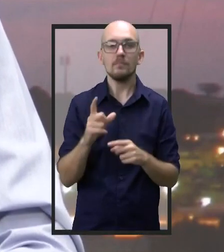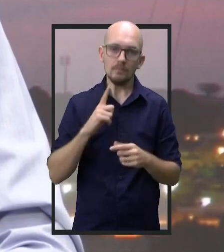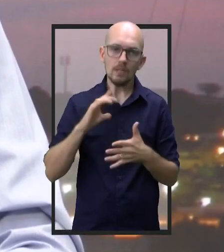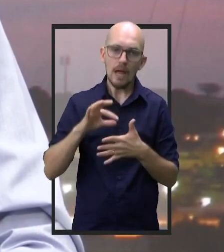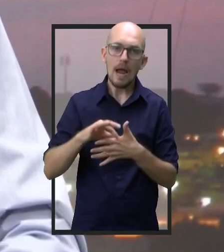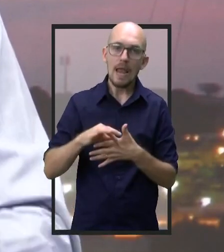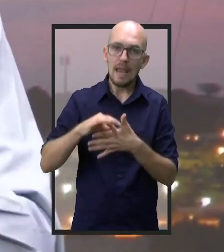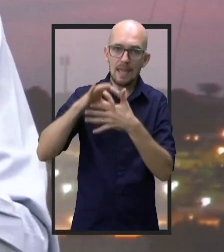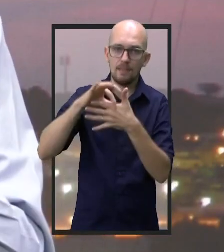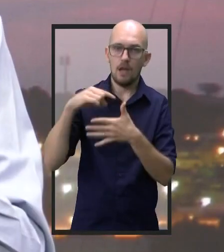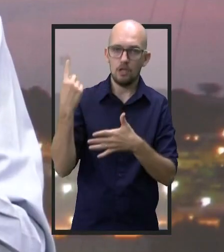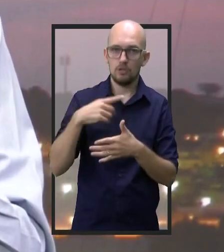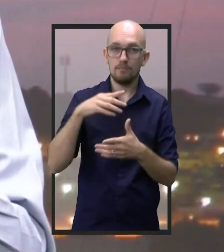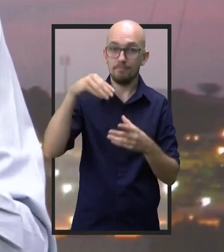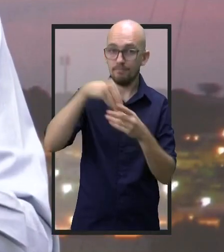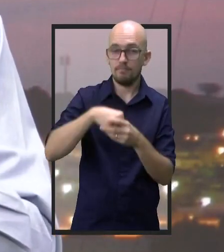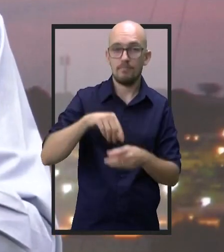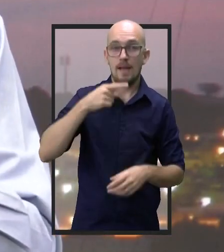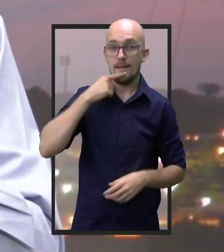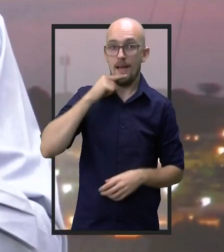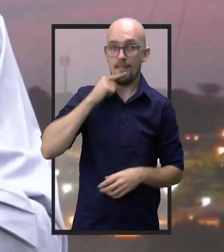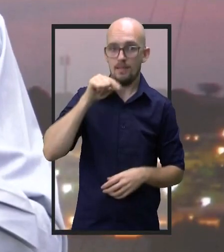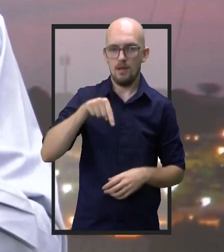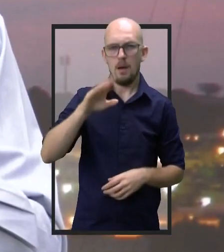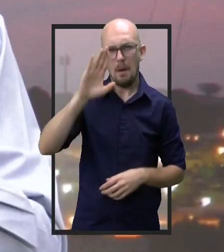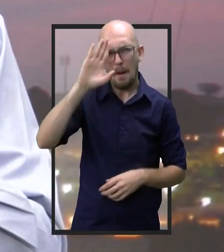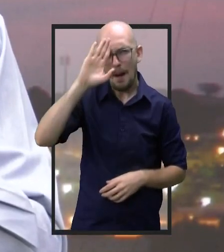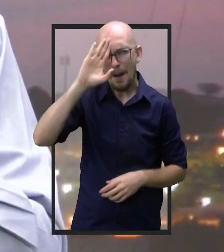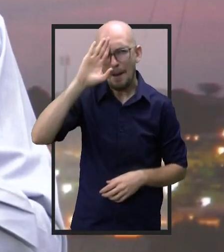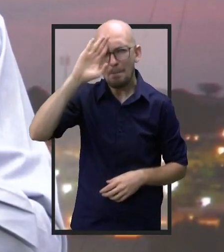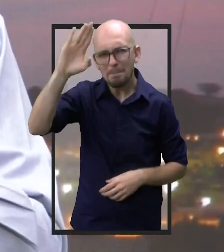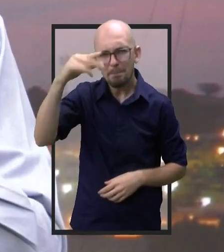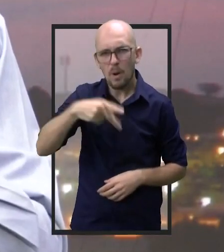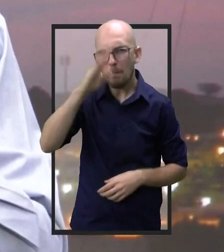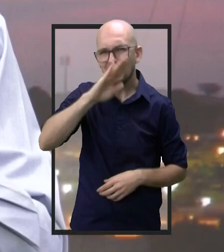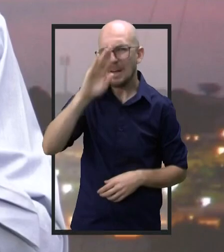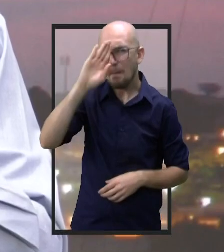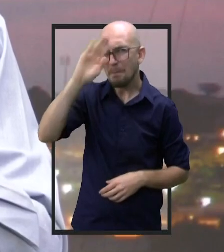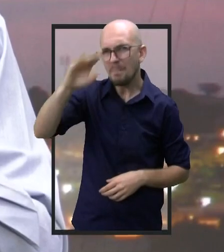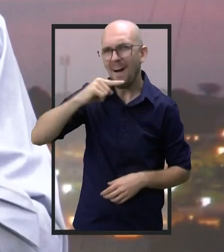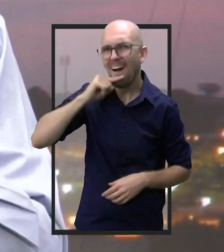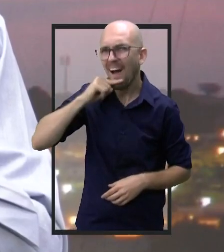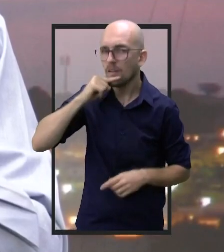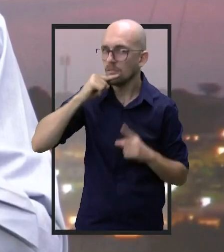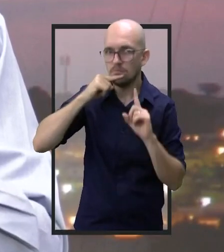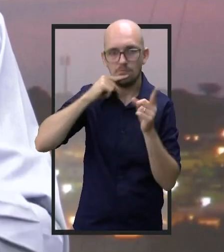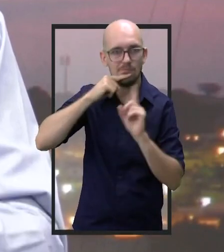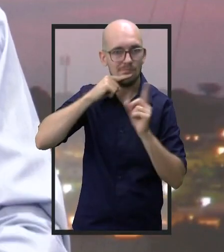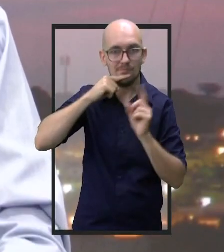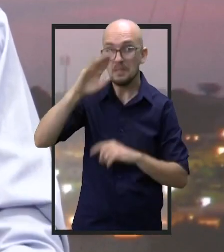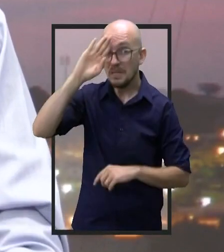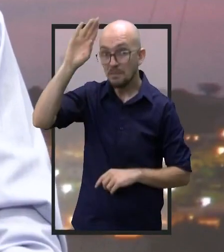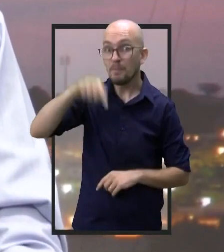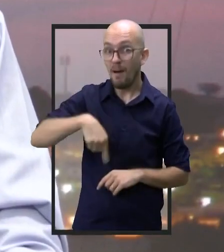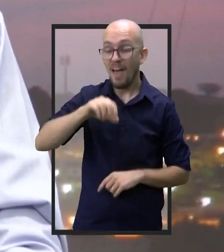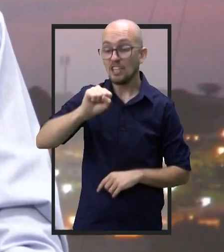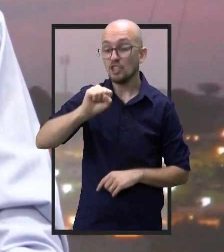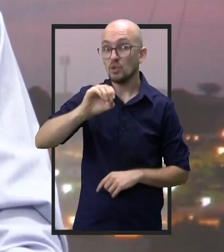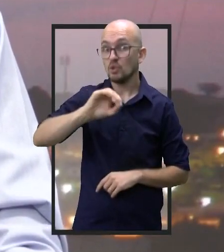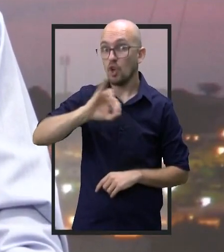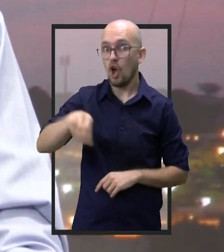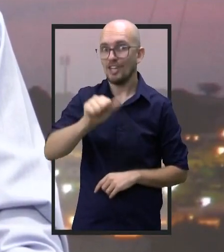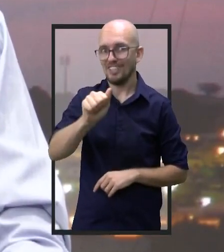liderança na cana-de-açúcar, eu já falei para vocês, não é o principal produto brasileiro. O principal produto brasileiro é soja. E a soja tem sua